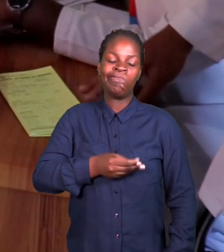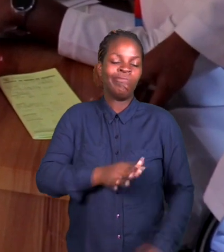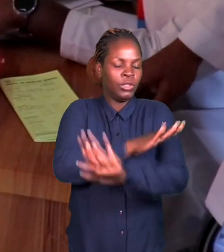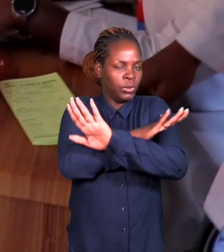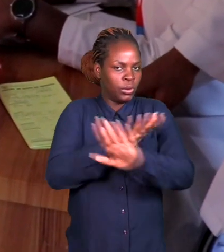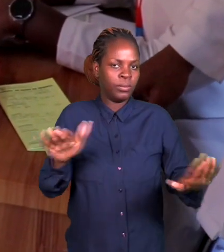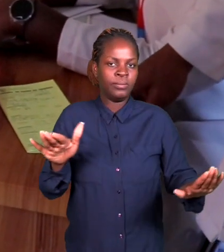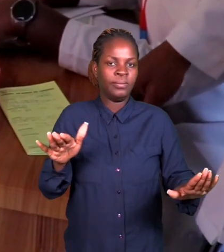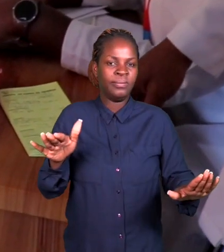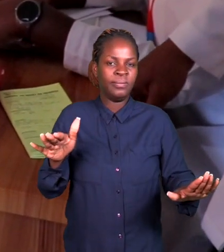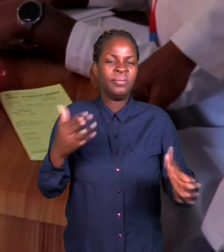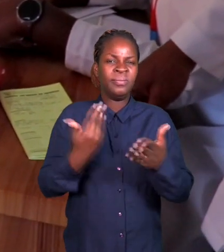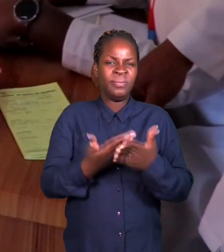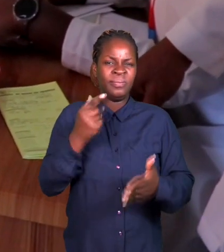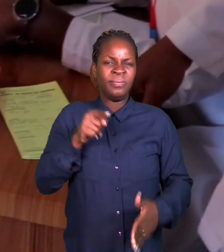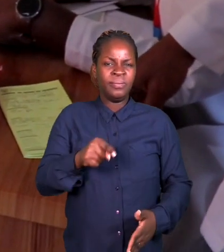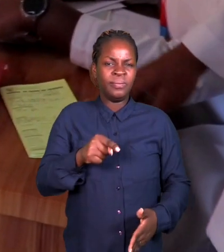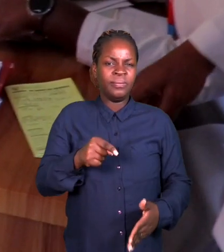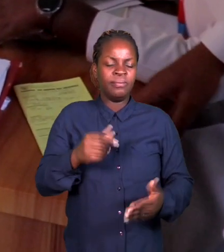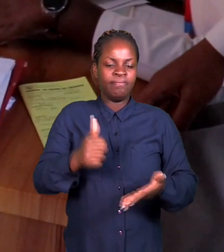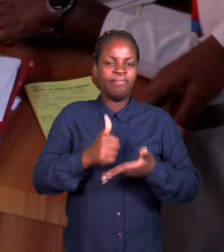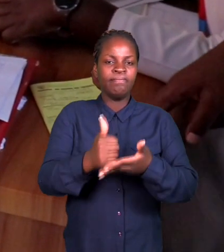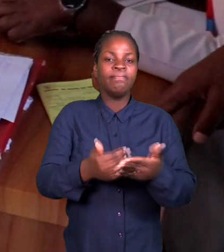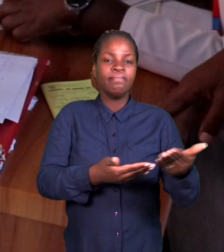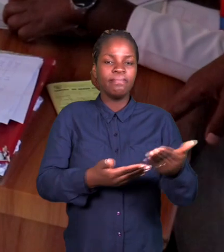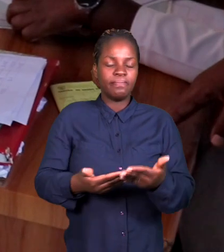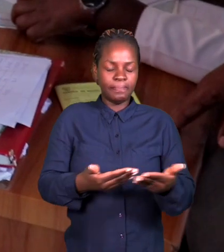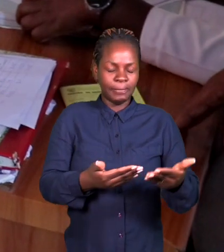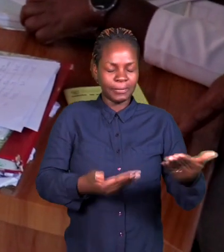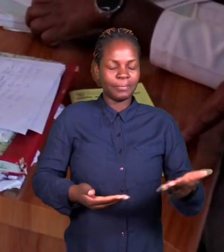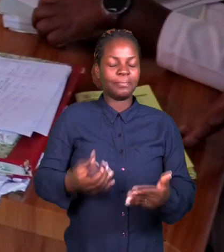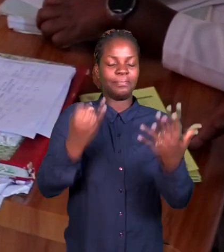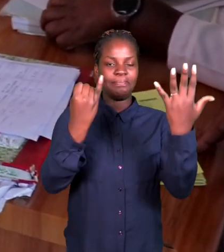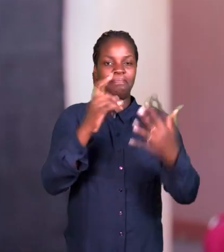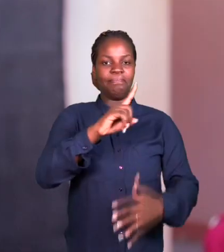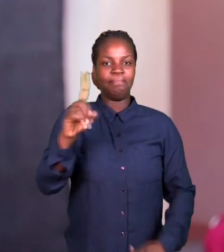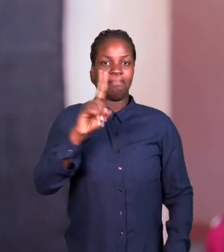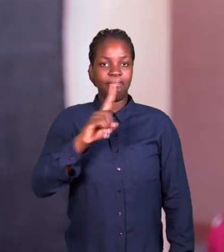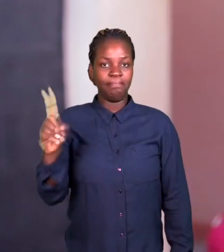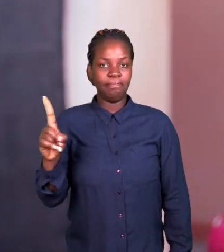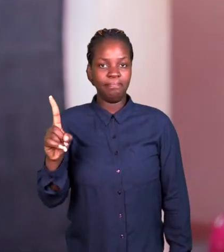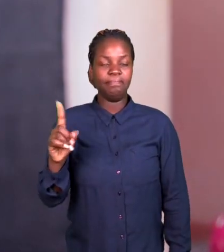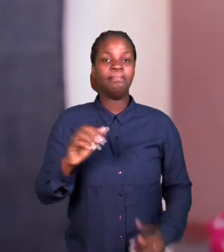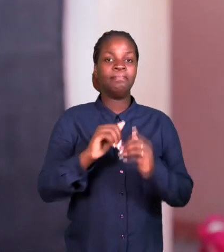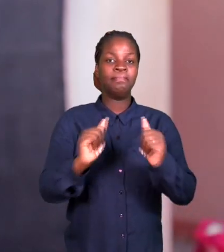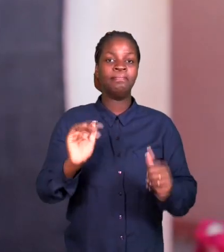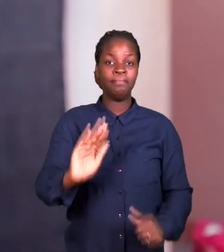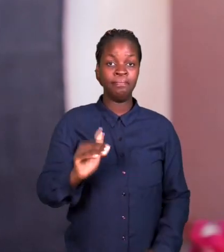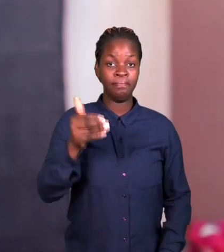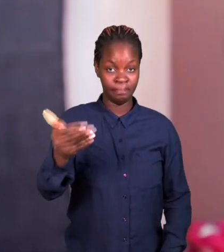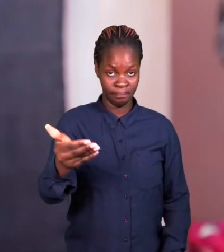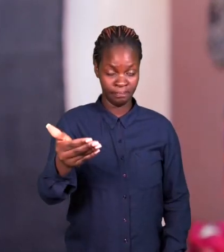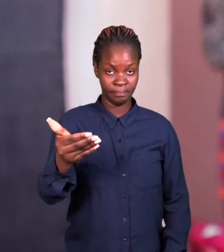ser o leite materno, porque é um alimento que fornece tudo que o bebê precisa nesses primeiros 6 meses. Mas após os